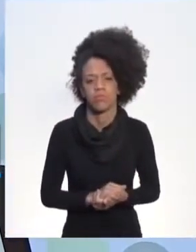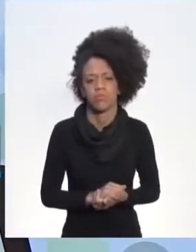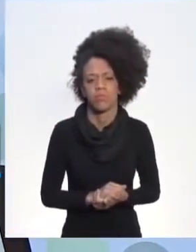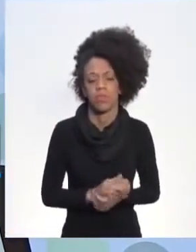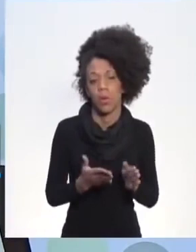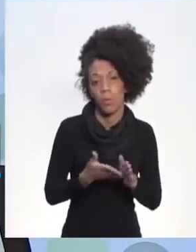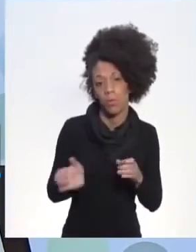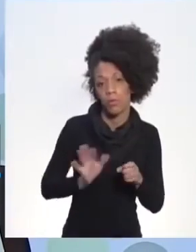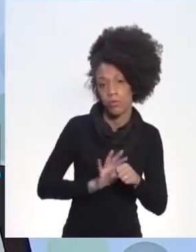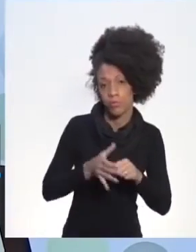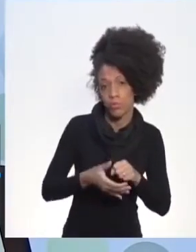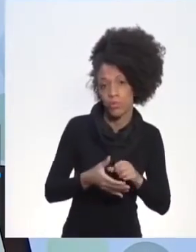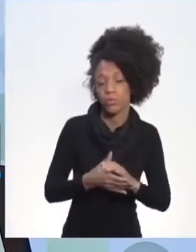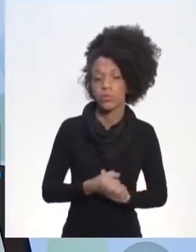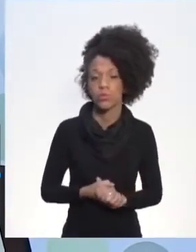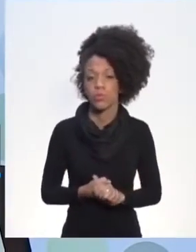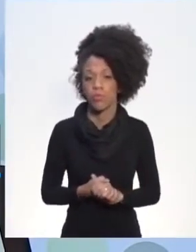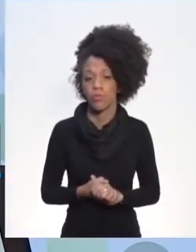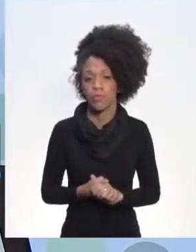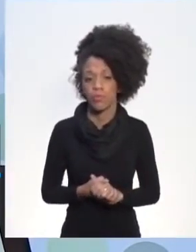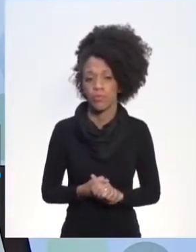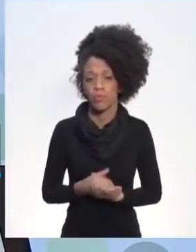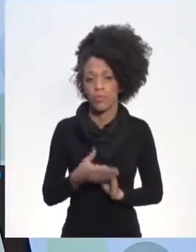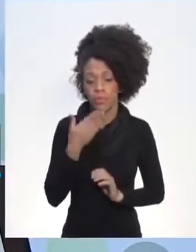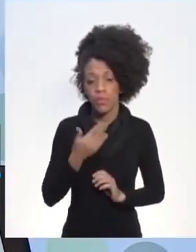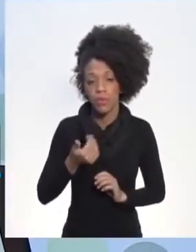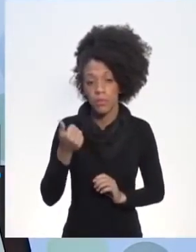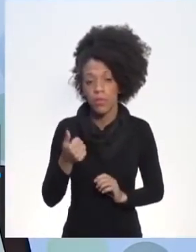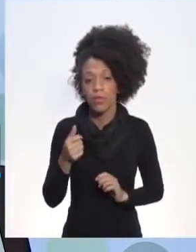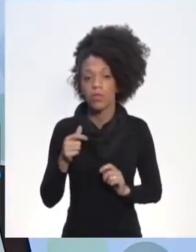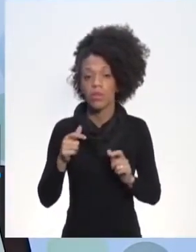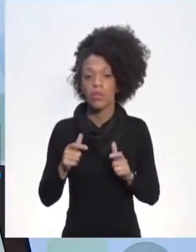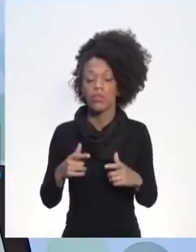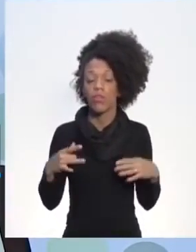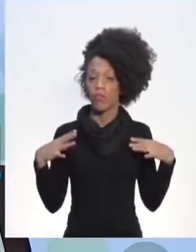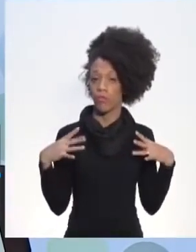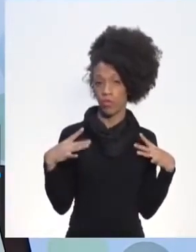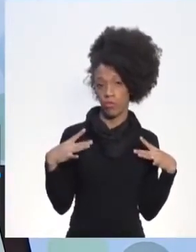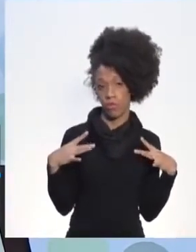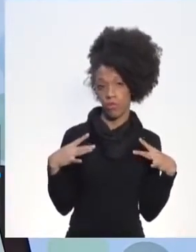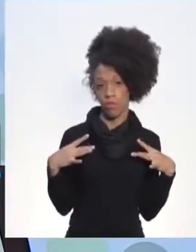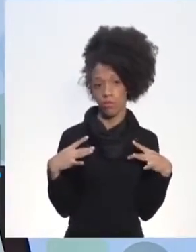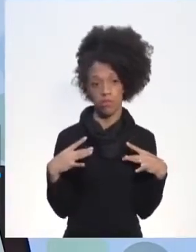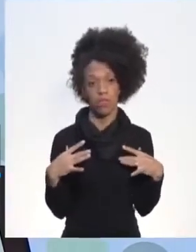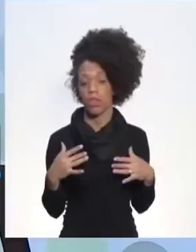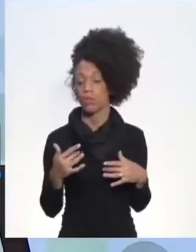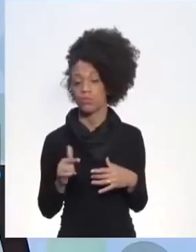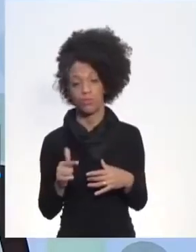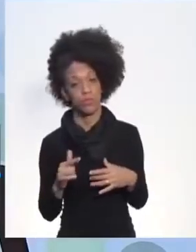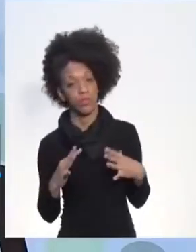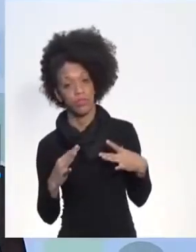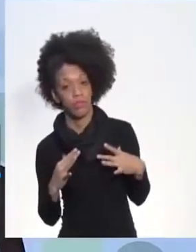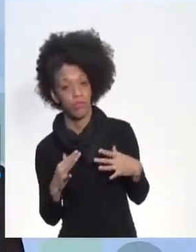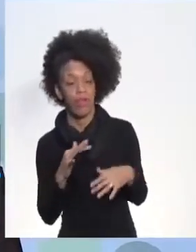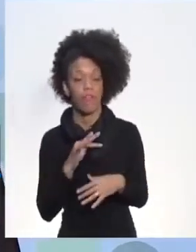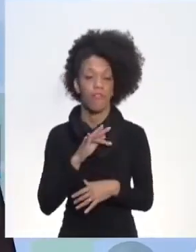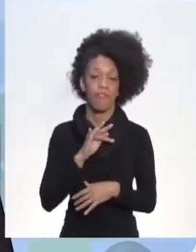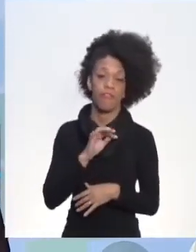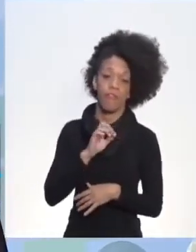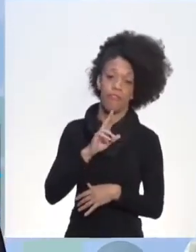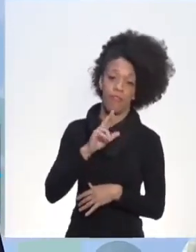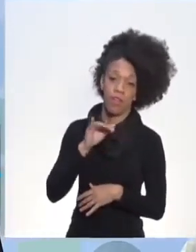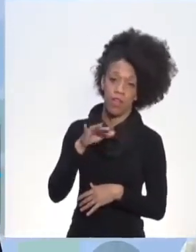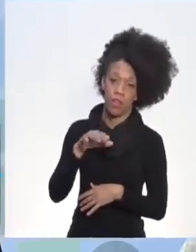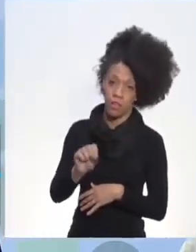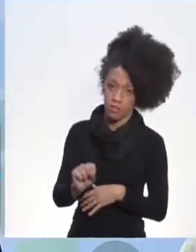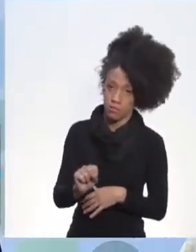durante a pandemia. Melhor colocar que foi no feriado, não estamos de férias. Pode ser também, a gente pode